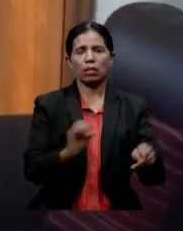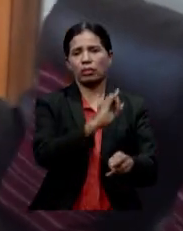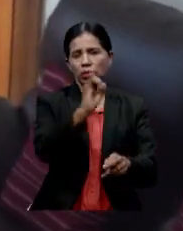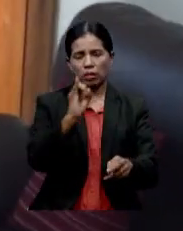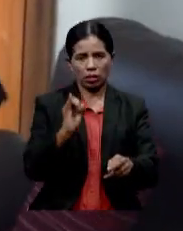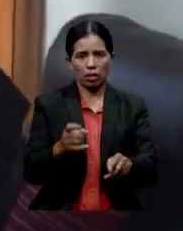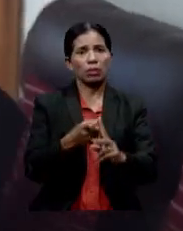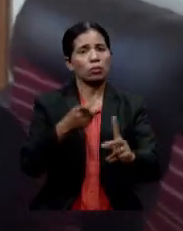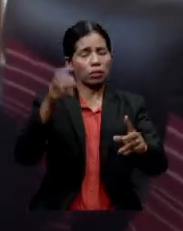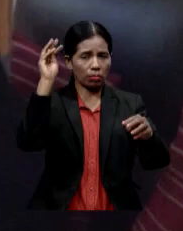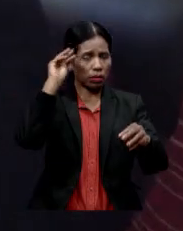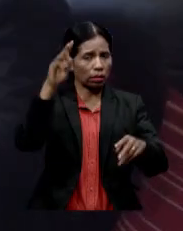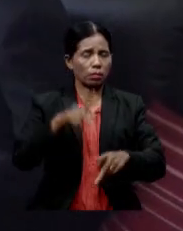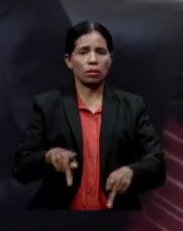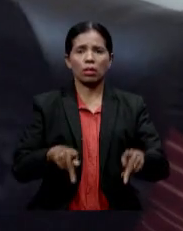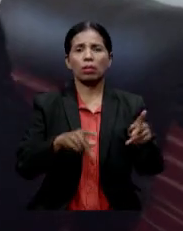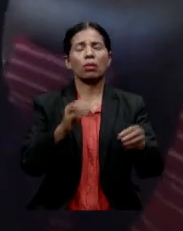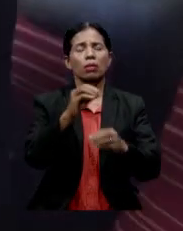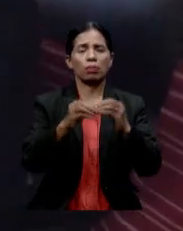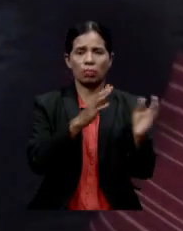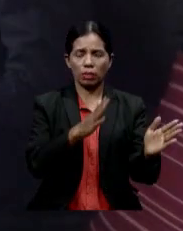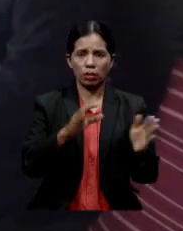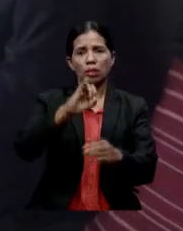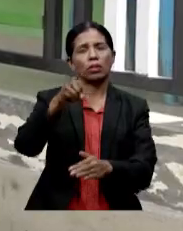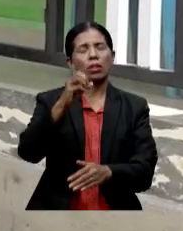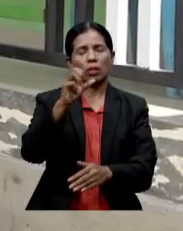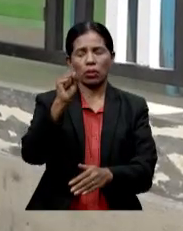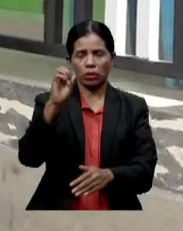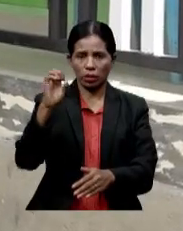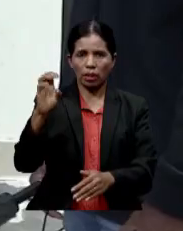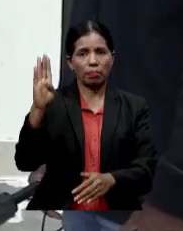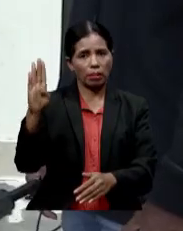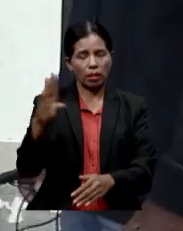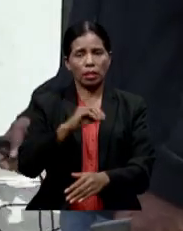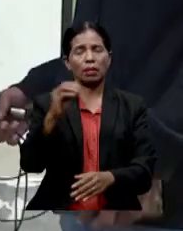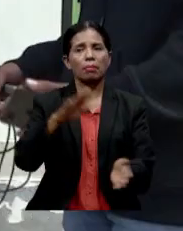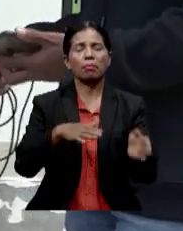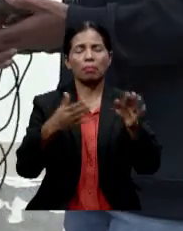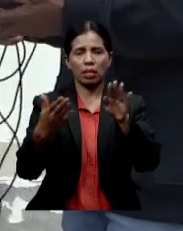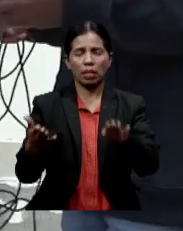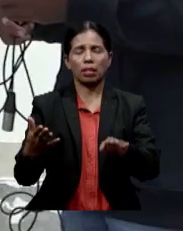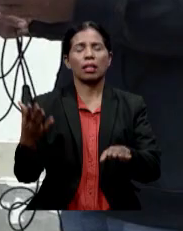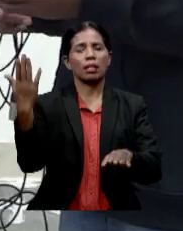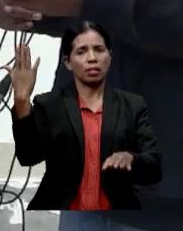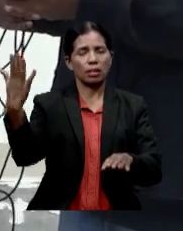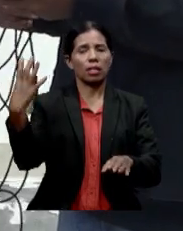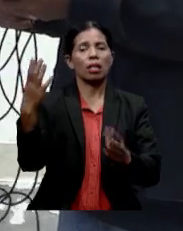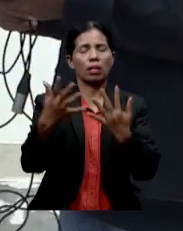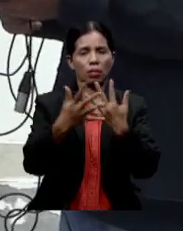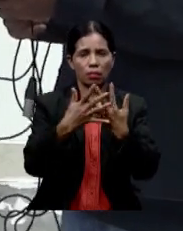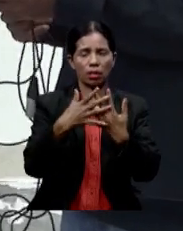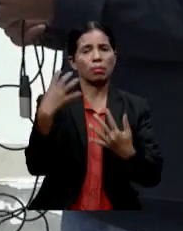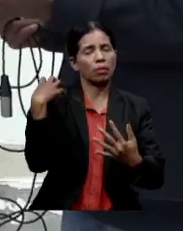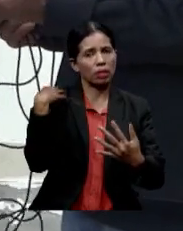Ministério Público quando o processo José Bernardo nebe mate e a sala de detenção Polícia Nacional Timor-Leste que